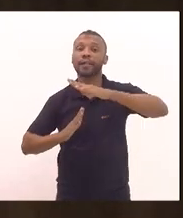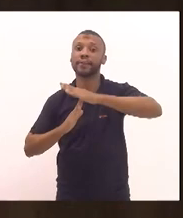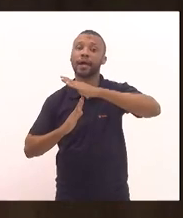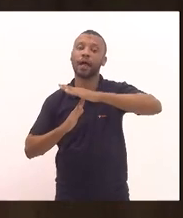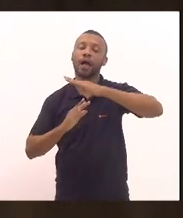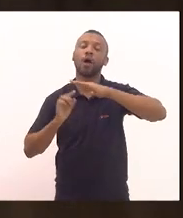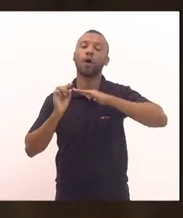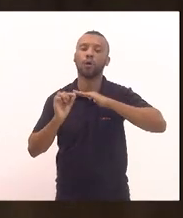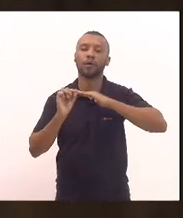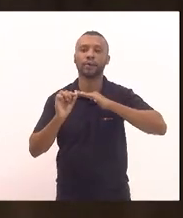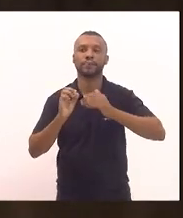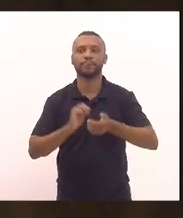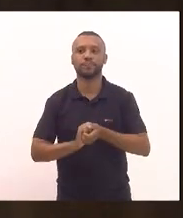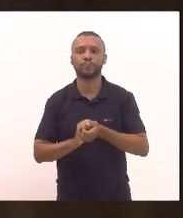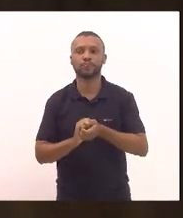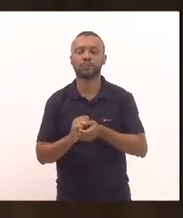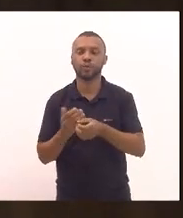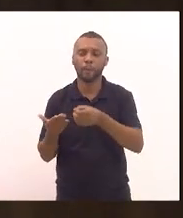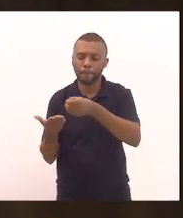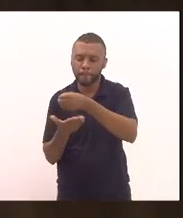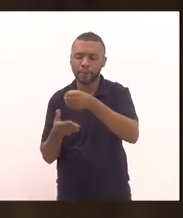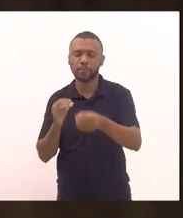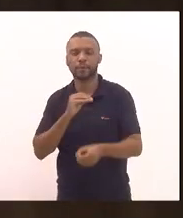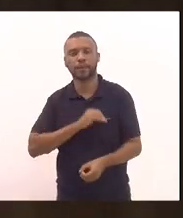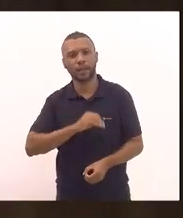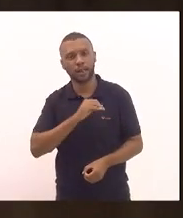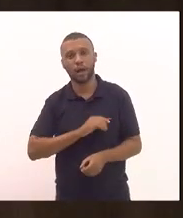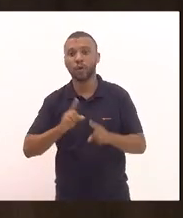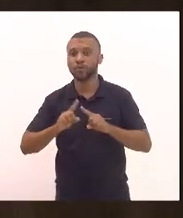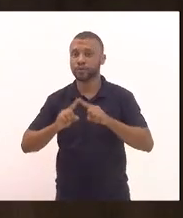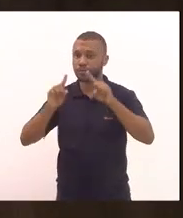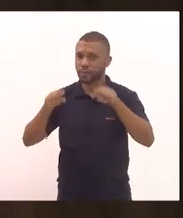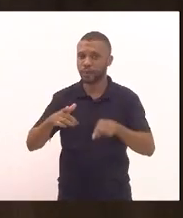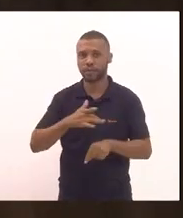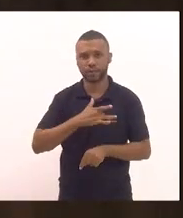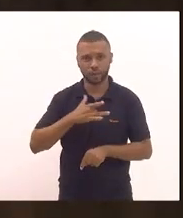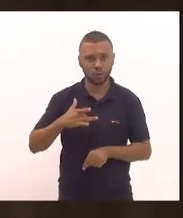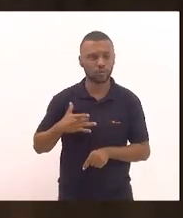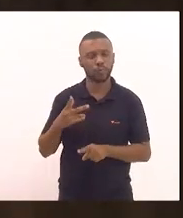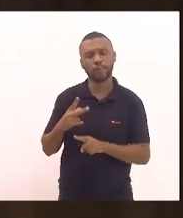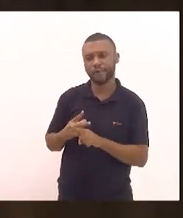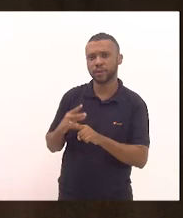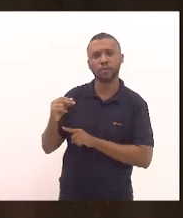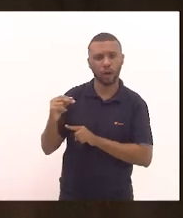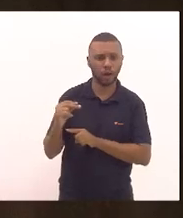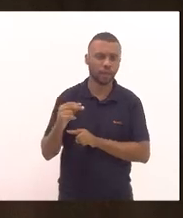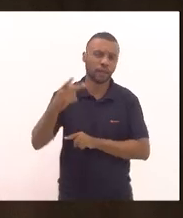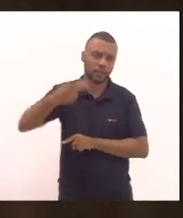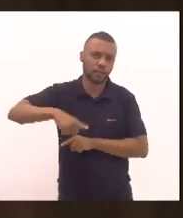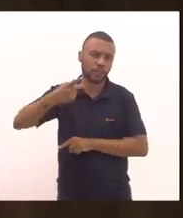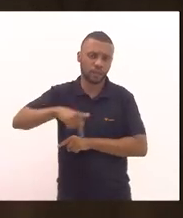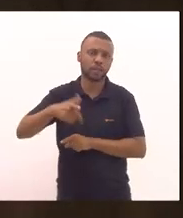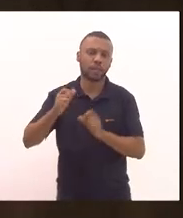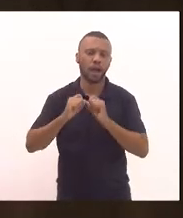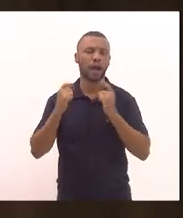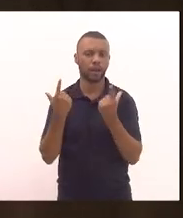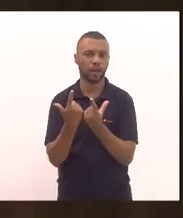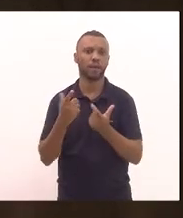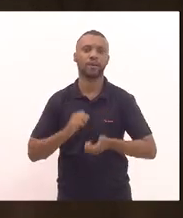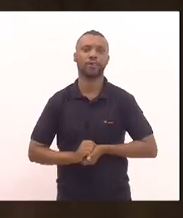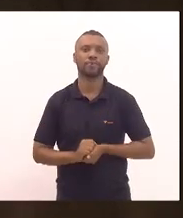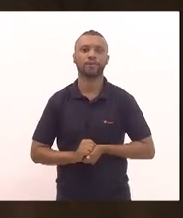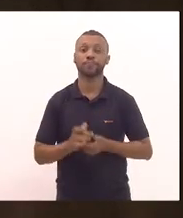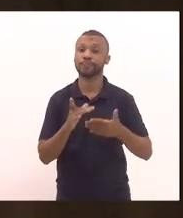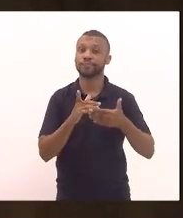do piso salarial do agente de saúde. Então, é uma vitória dessa casa. E, em nome do presidente,